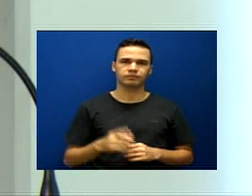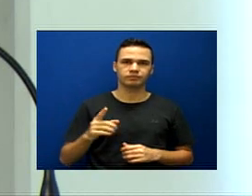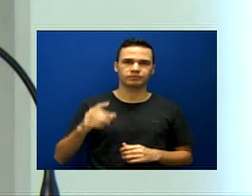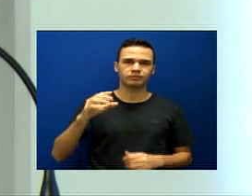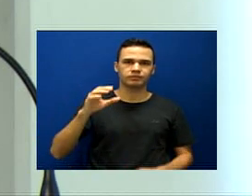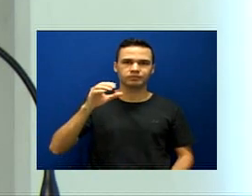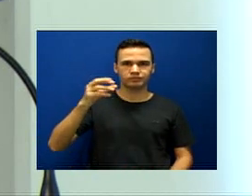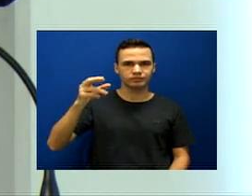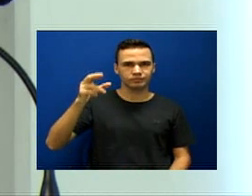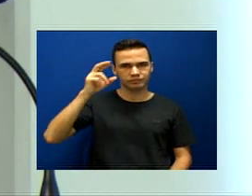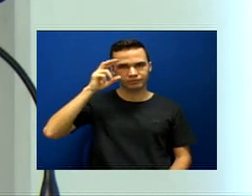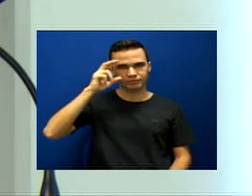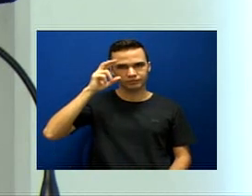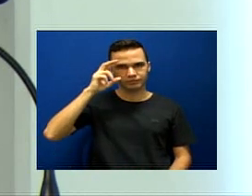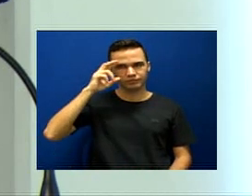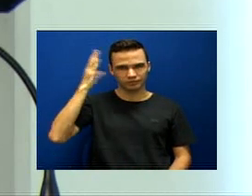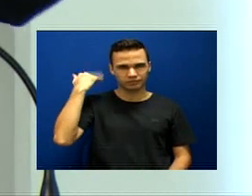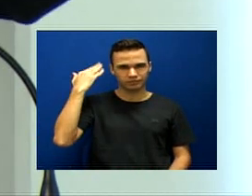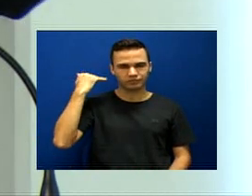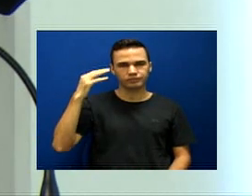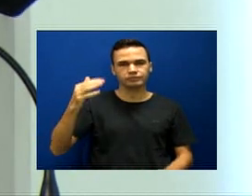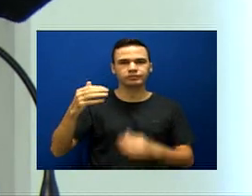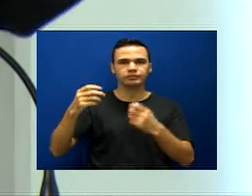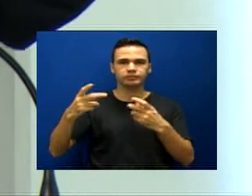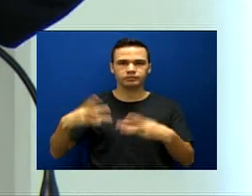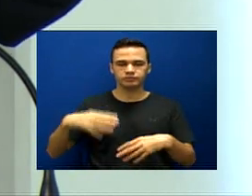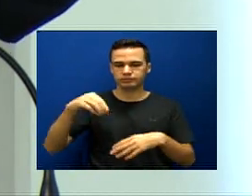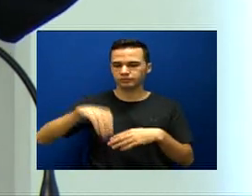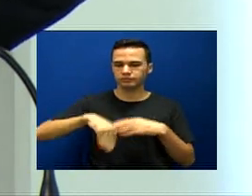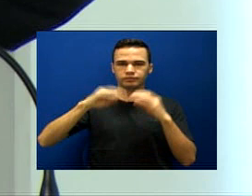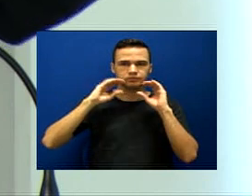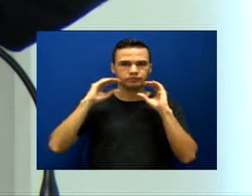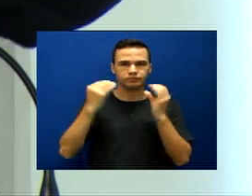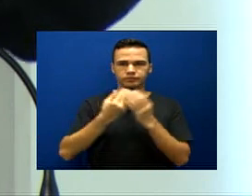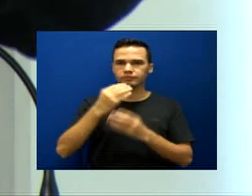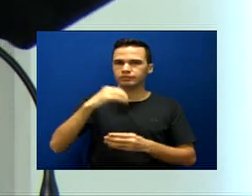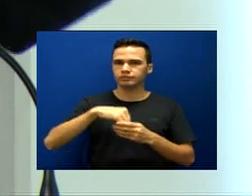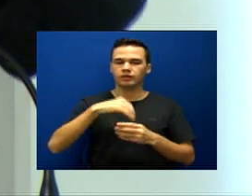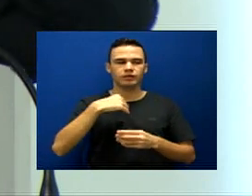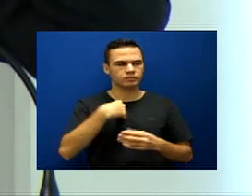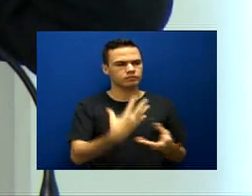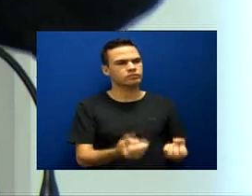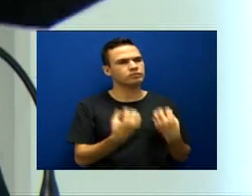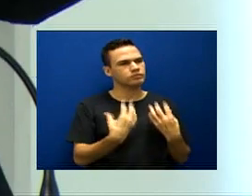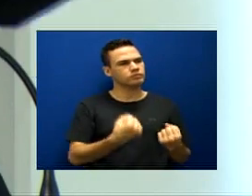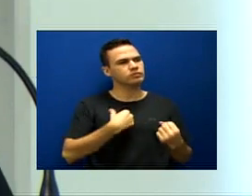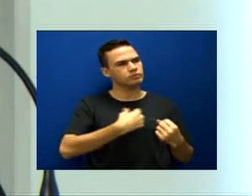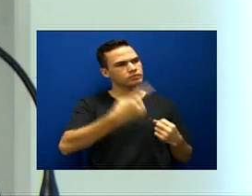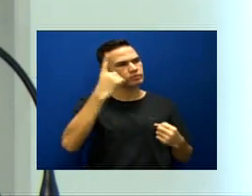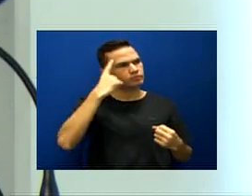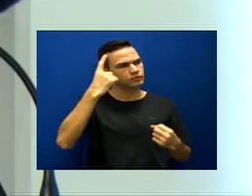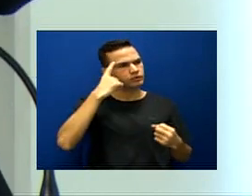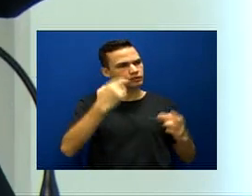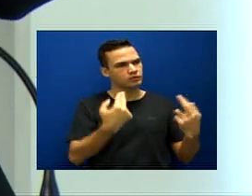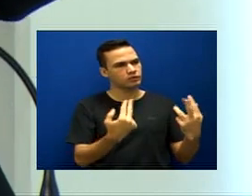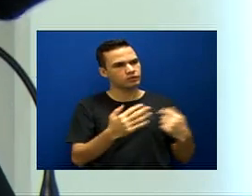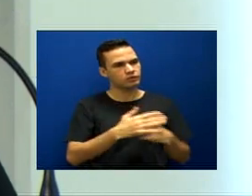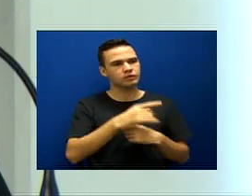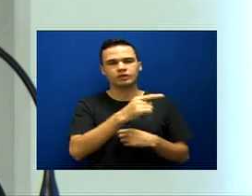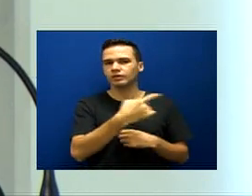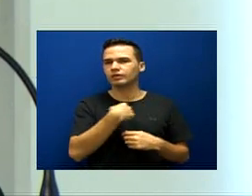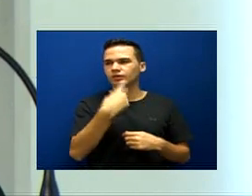Caldini Crespo, que falava aqui nessa Casa de Leis, e que eu concordava plenamente com ele, e que eu presenciei várias